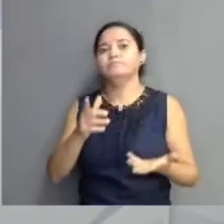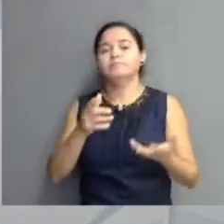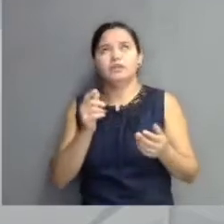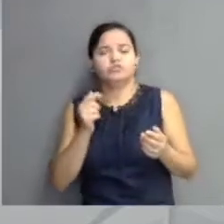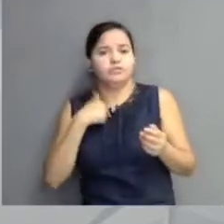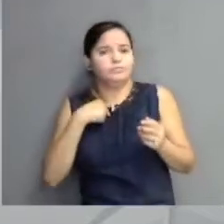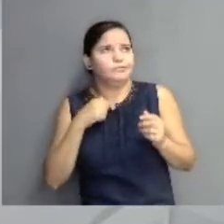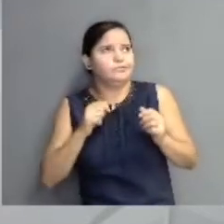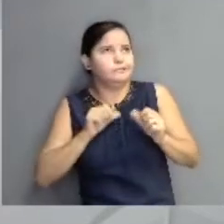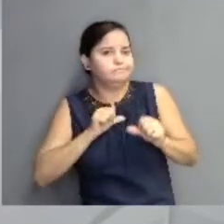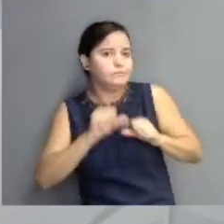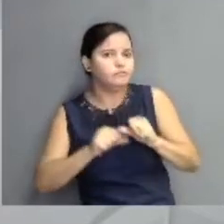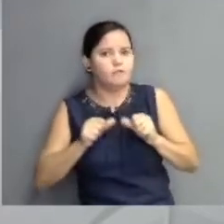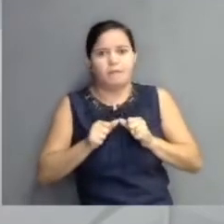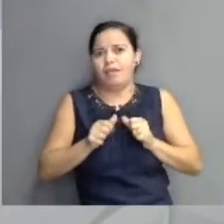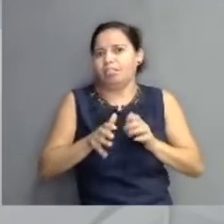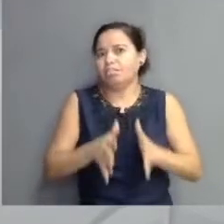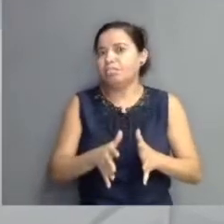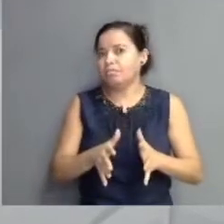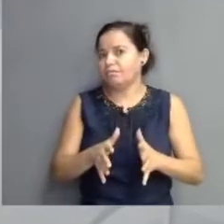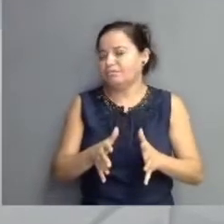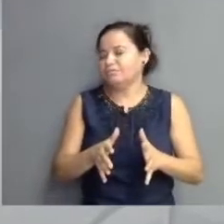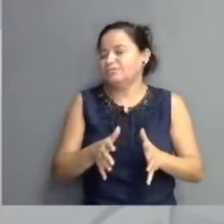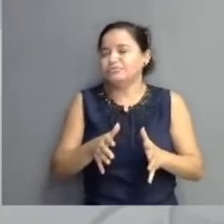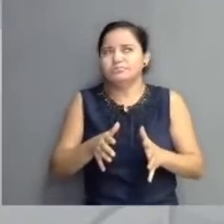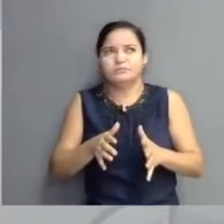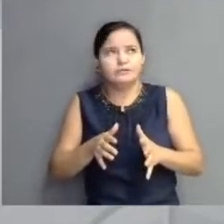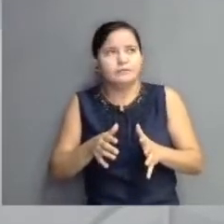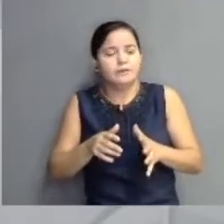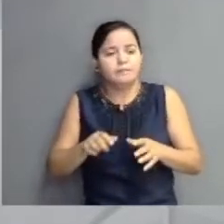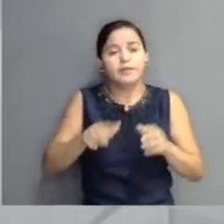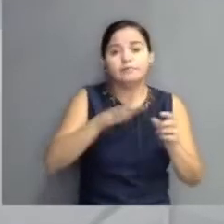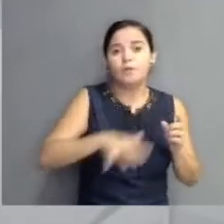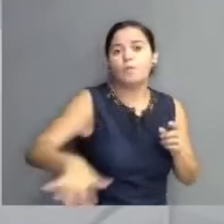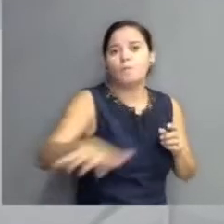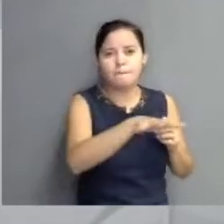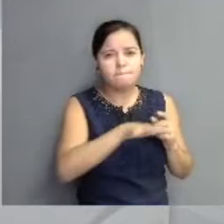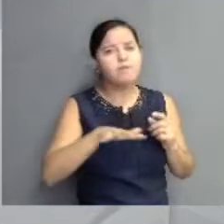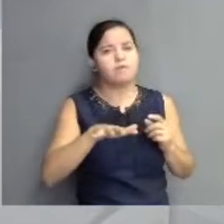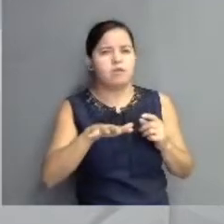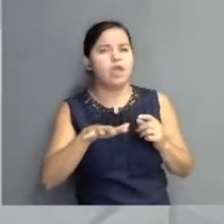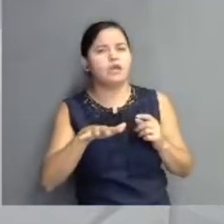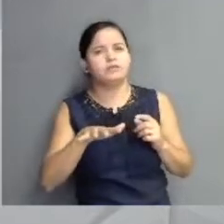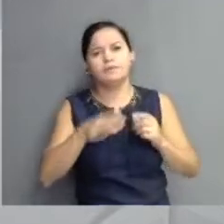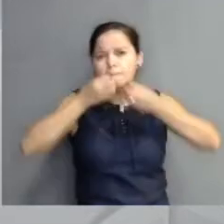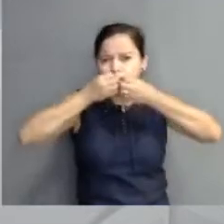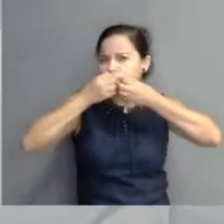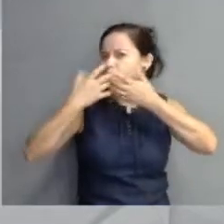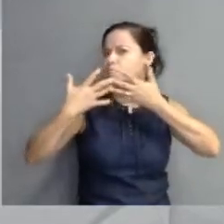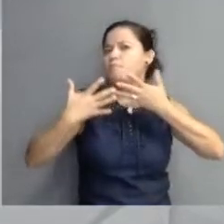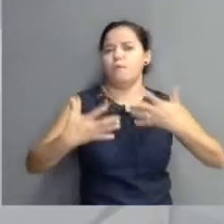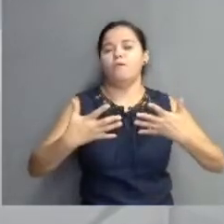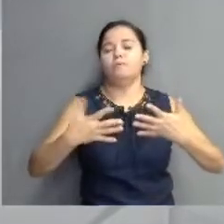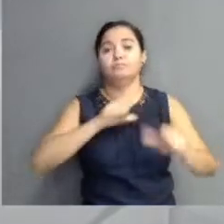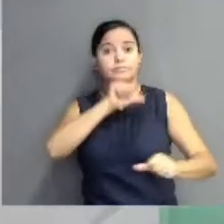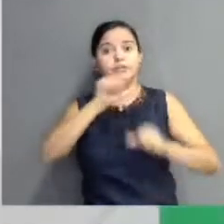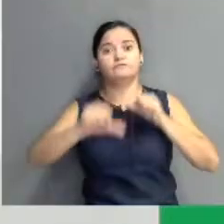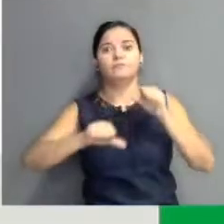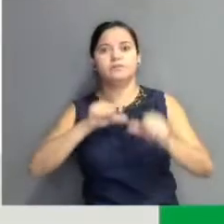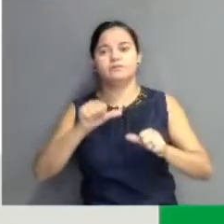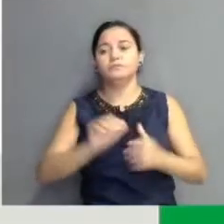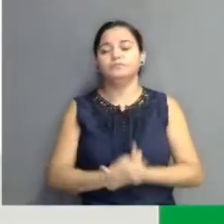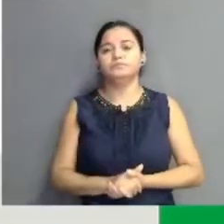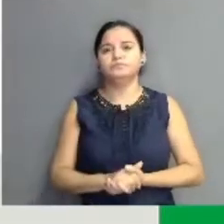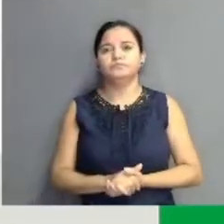mudança de comportamento. Gerar esse ambiente que você favorável para essa transformação. Então,